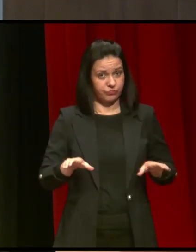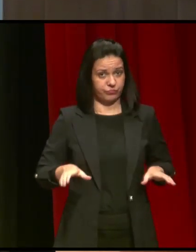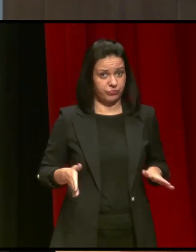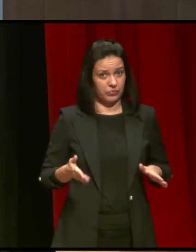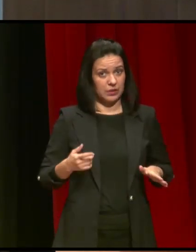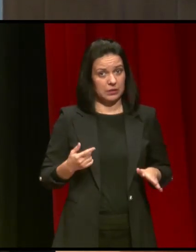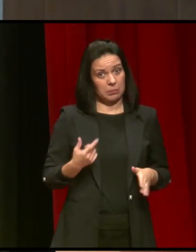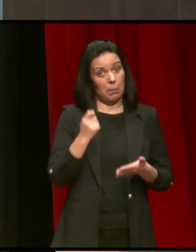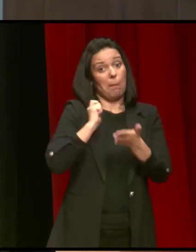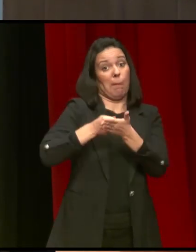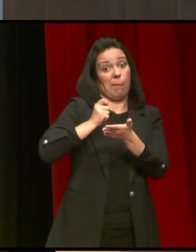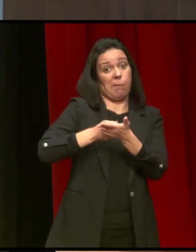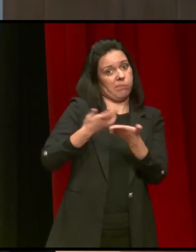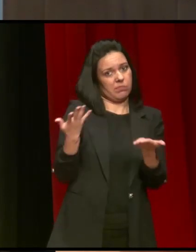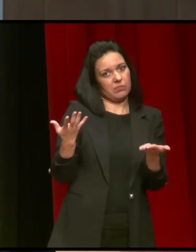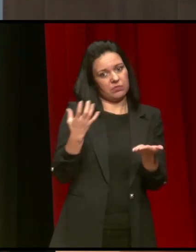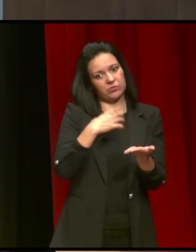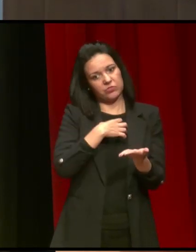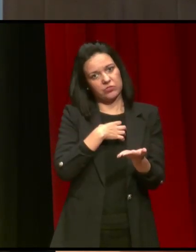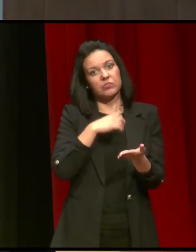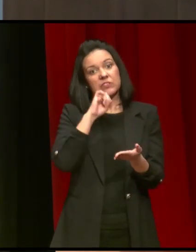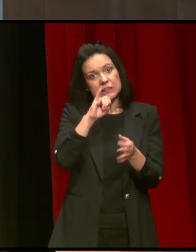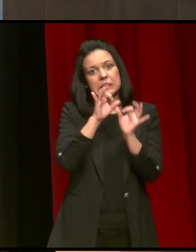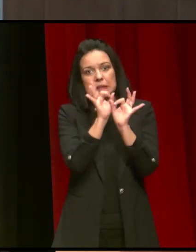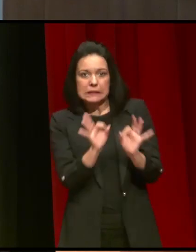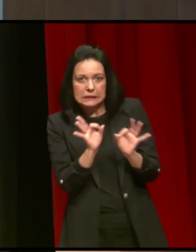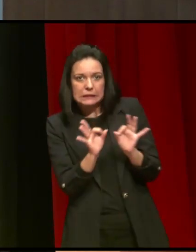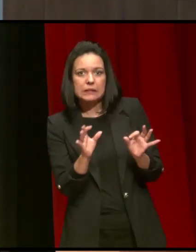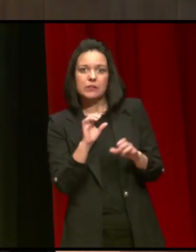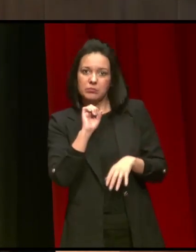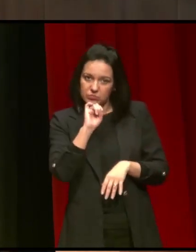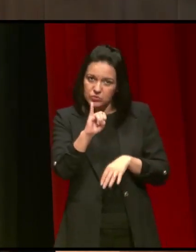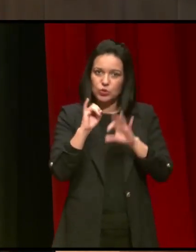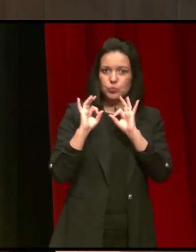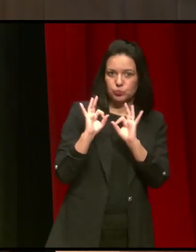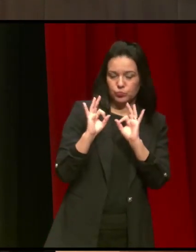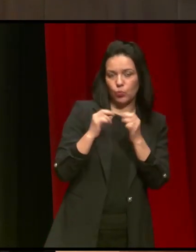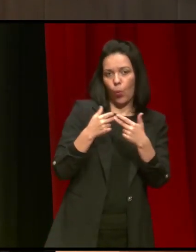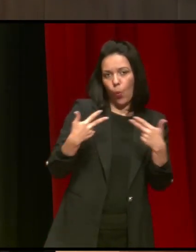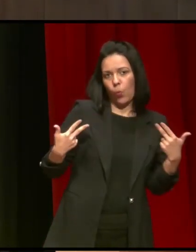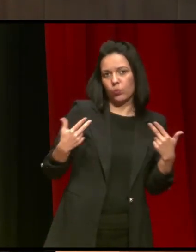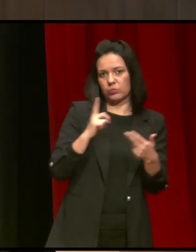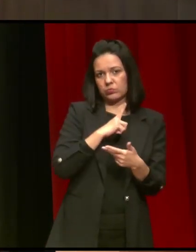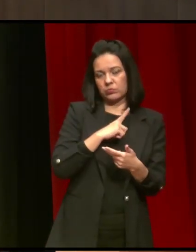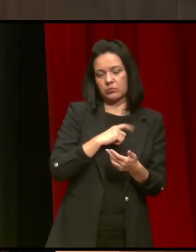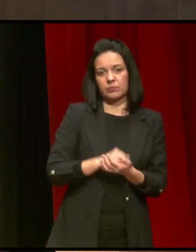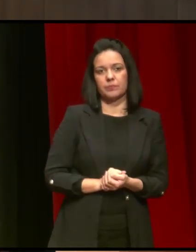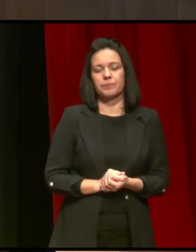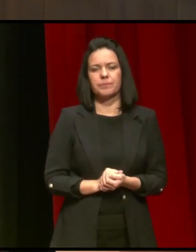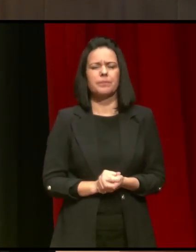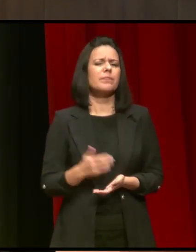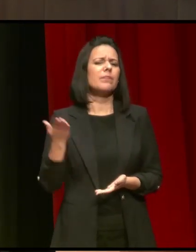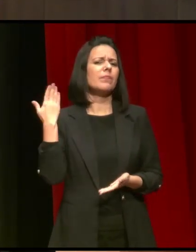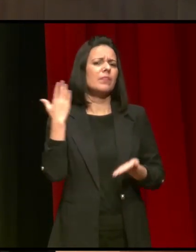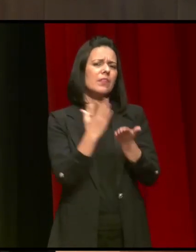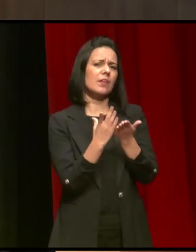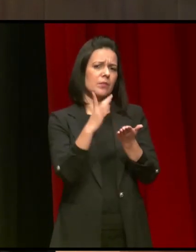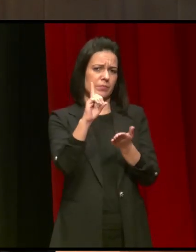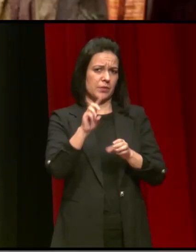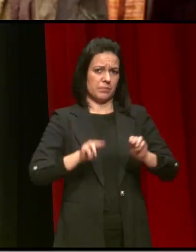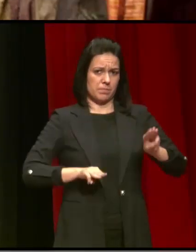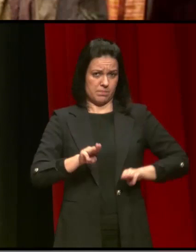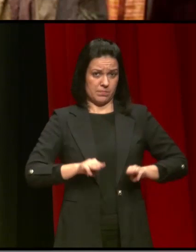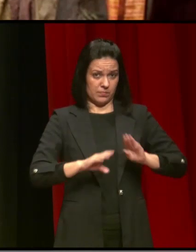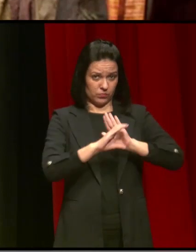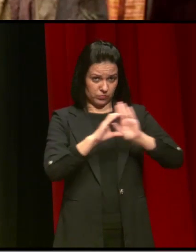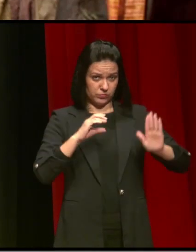precisa da cadeira de roda, né? O que ela oferece para você. A cura do paralítico, gente, Marcos 2, 1 a